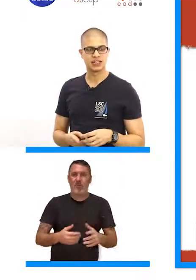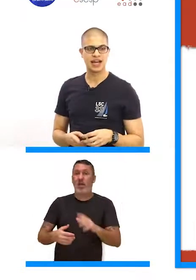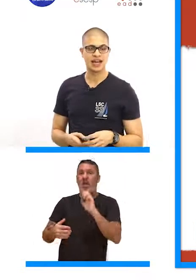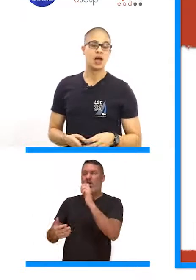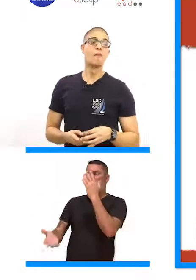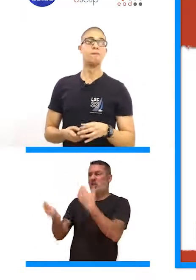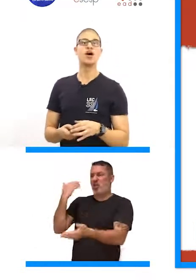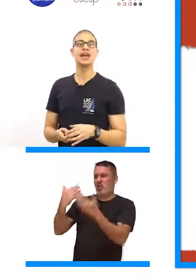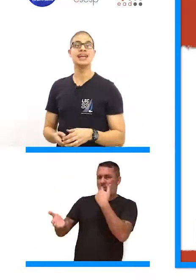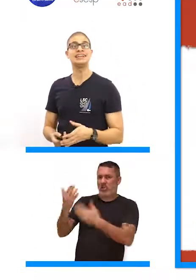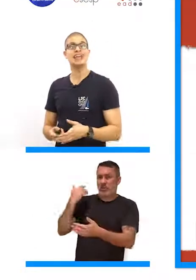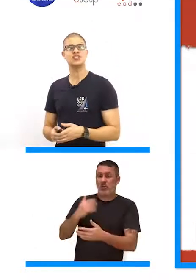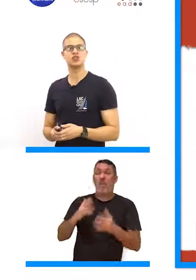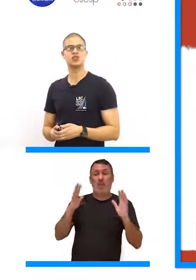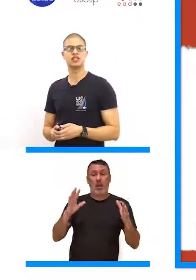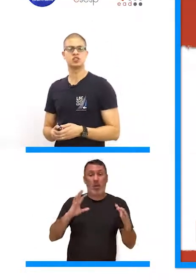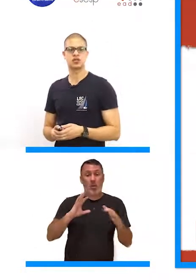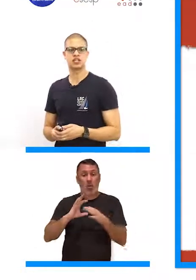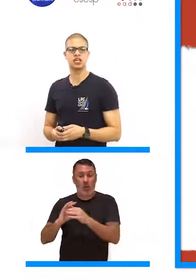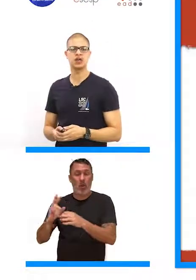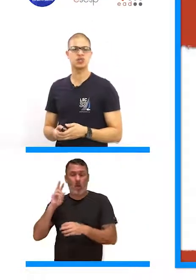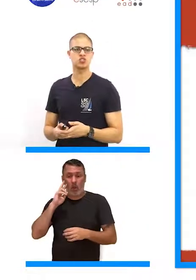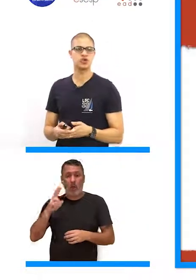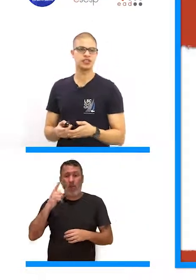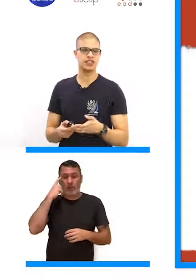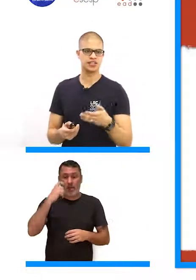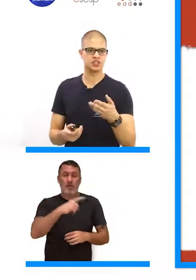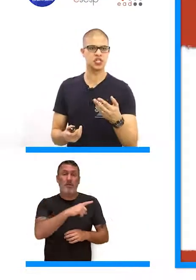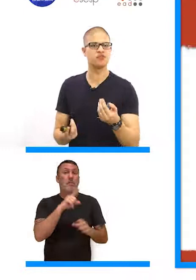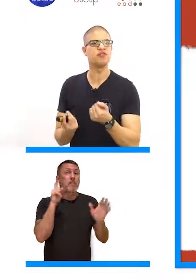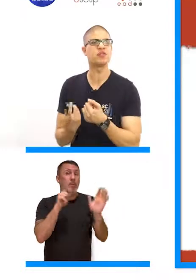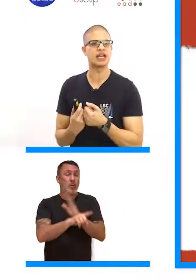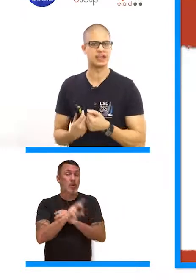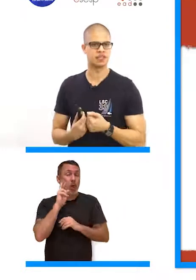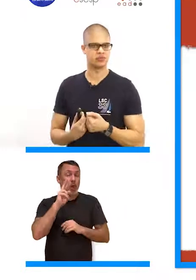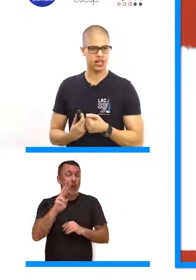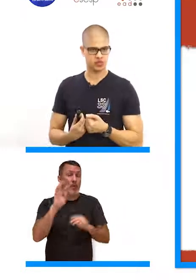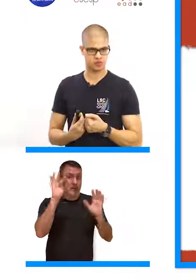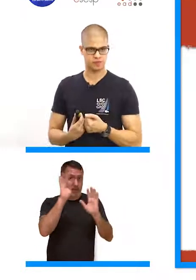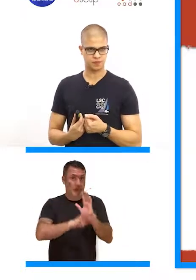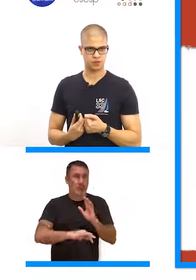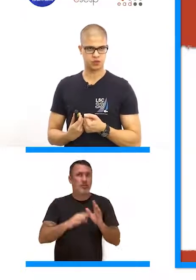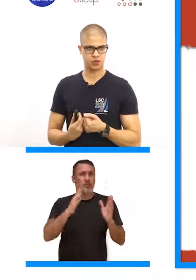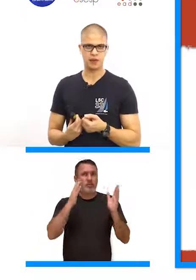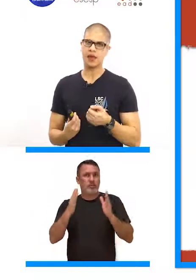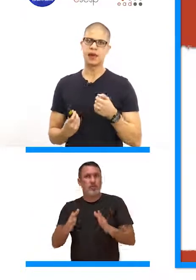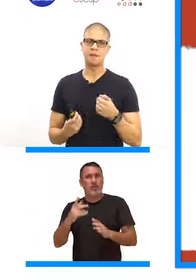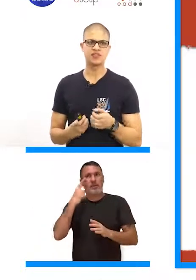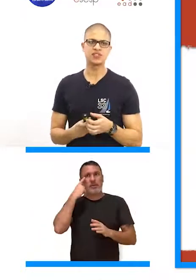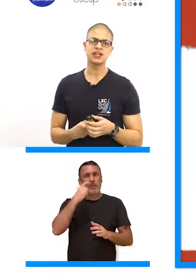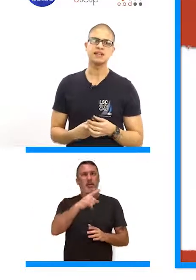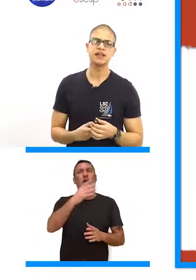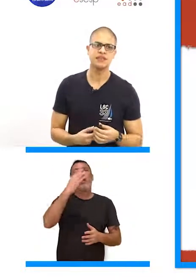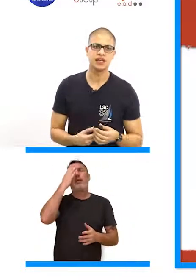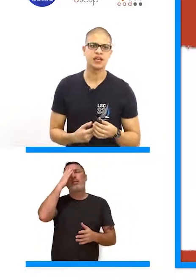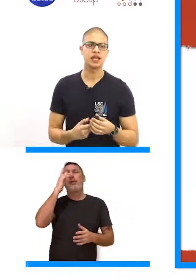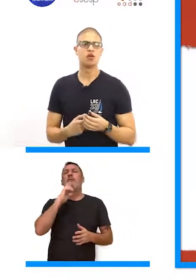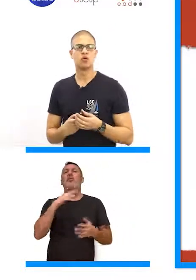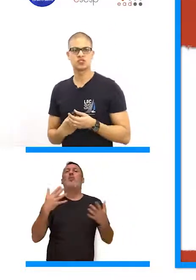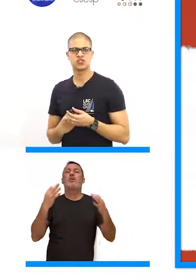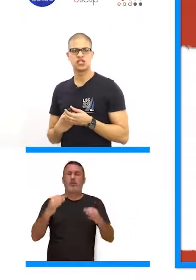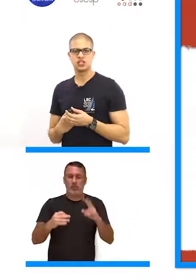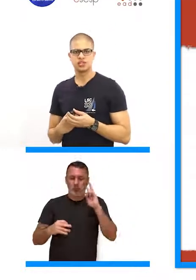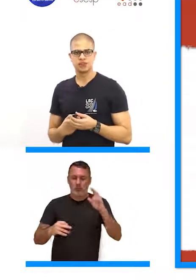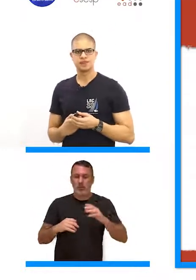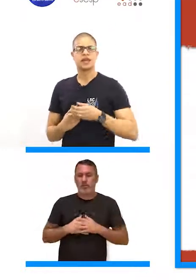prova, tá? Porém, nesse contexto aqui, olha só que interessante, vou voltar aqui no texto, tudo bem? Para você entender